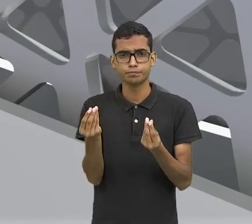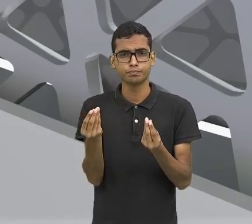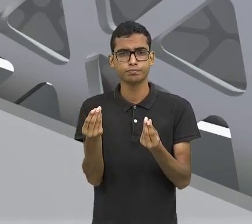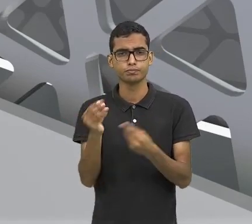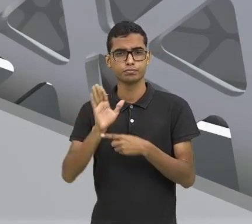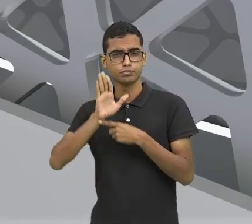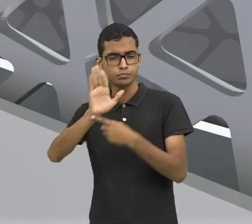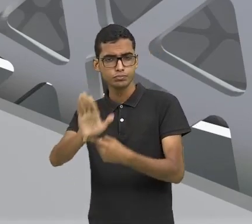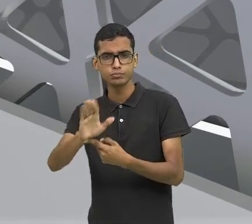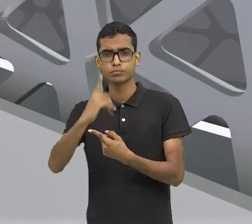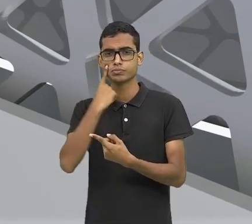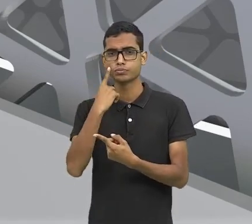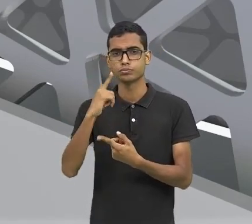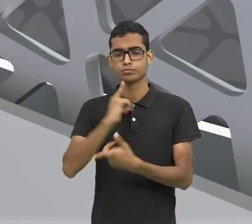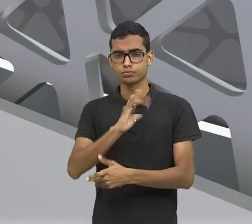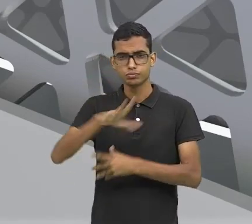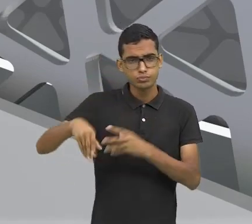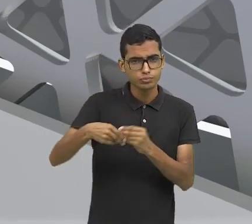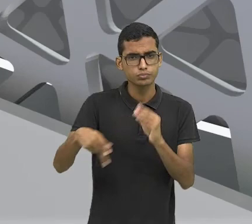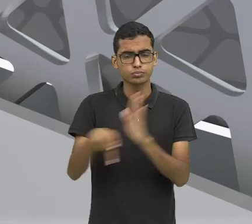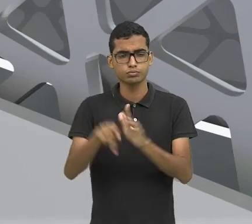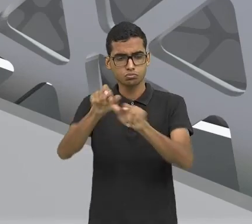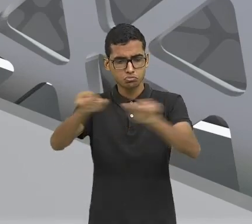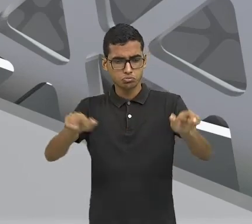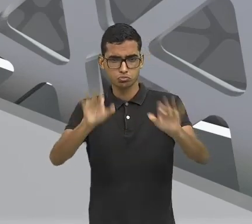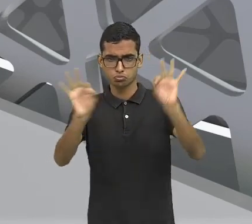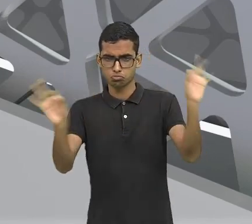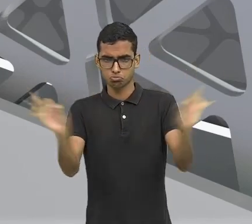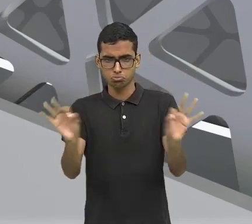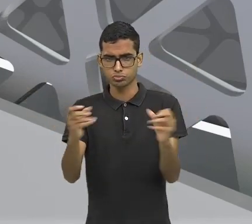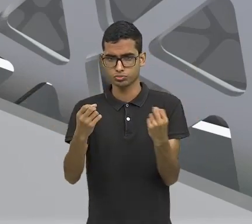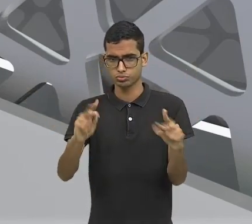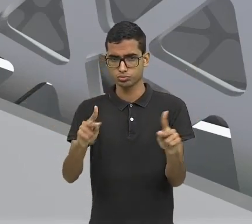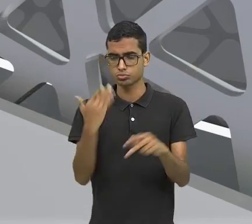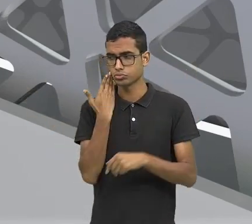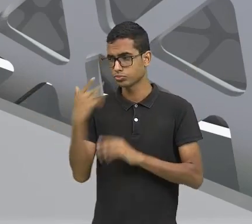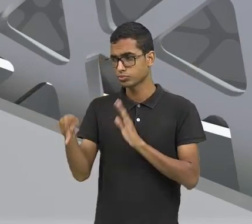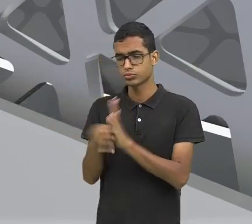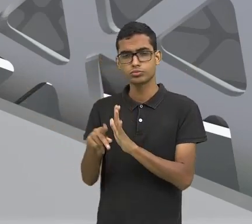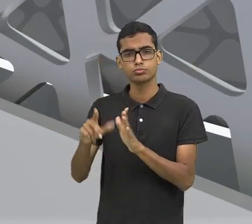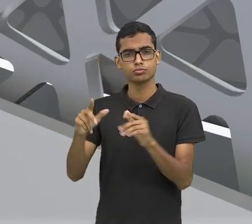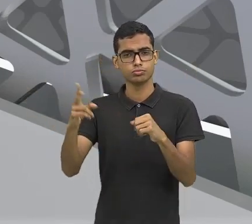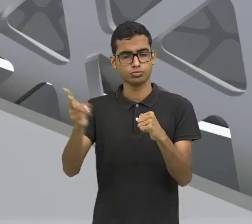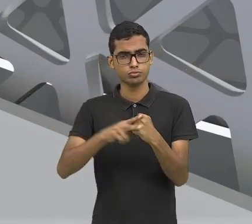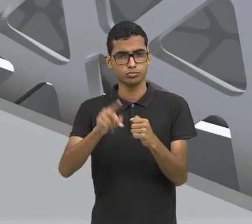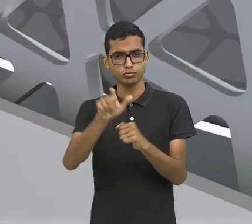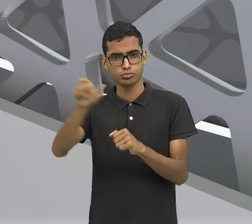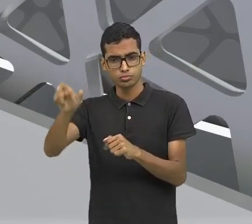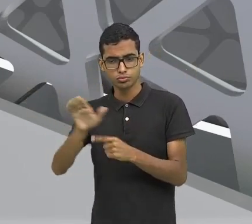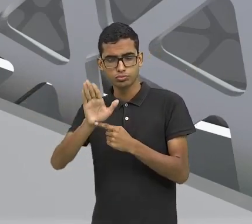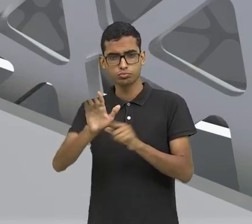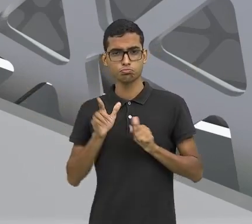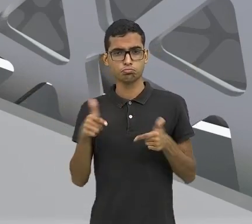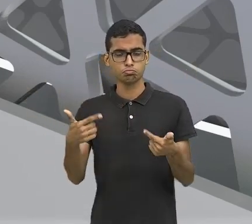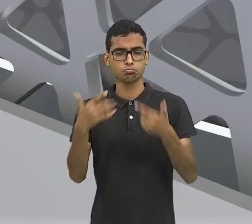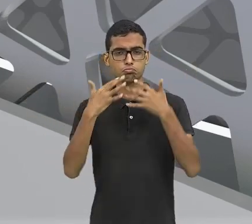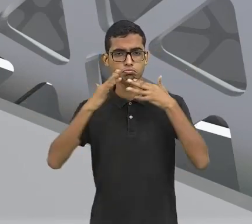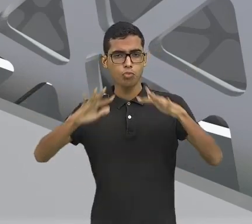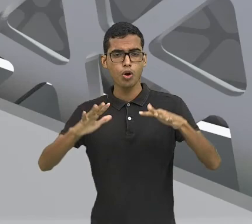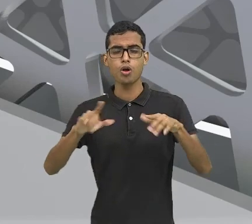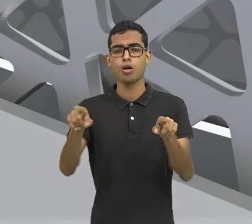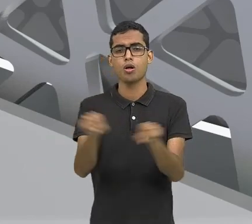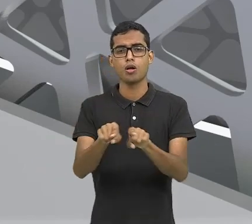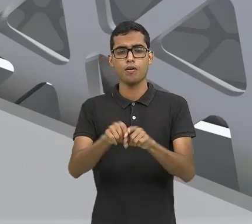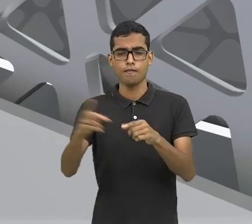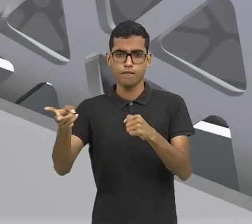indicadas, ou seja, não podem ser atribuídas a nenhum ser, ok? Então, verbos que expressam o fenômeno da natureza, verbos que